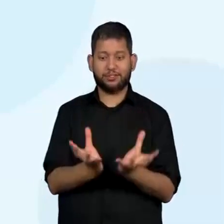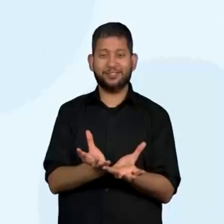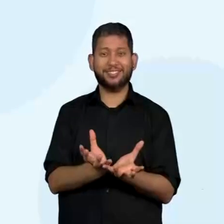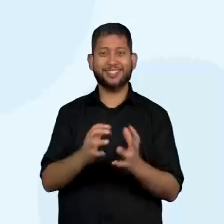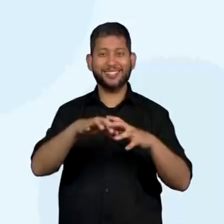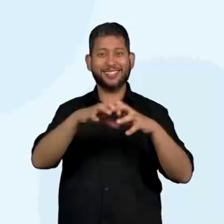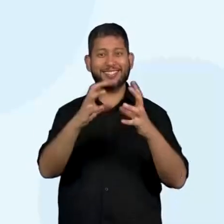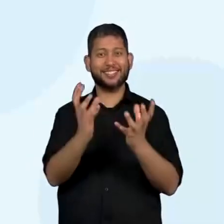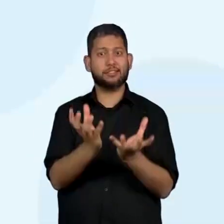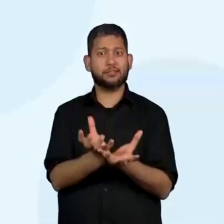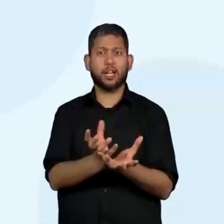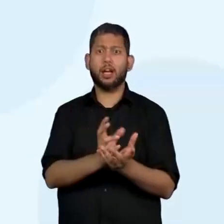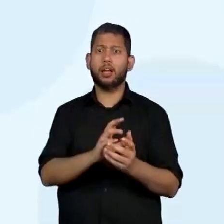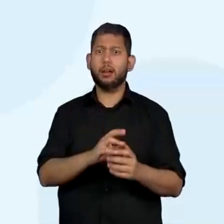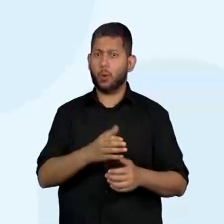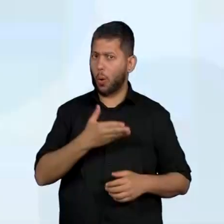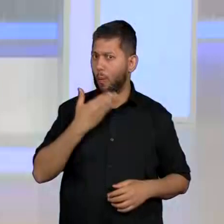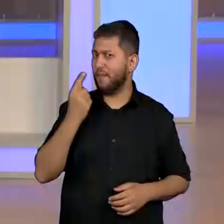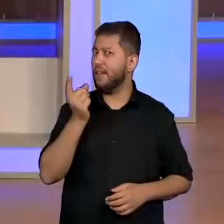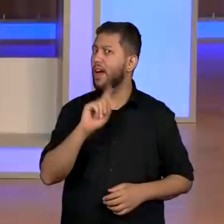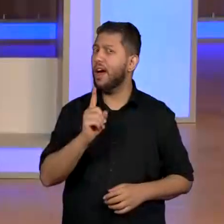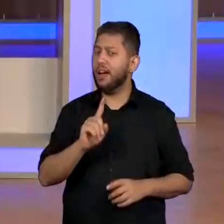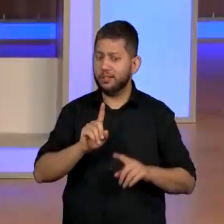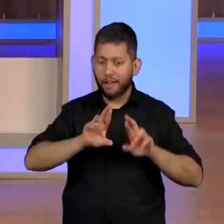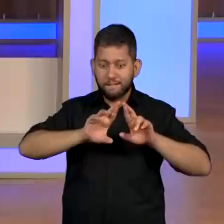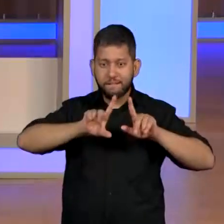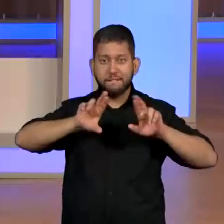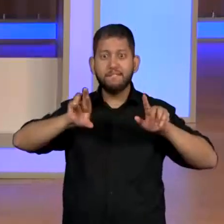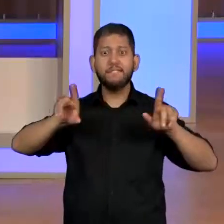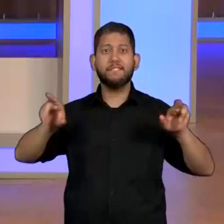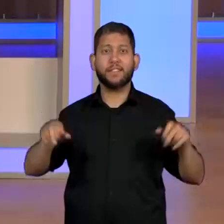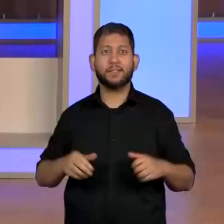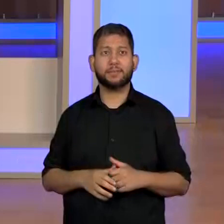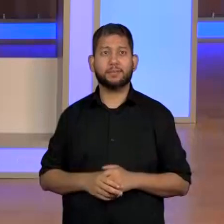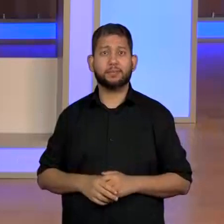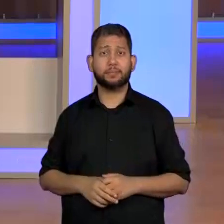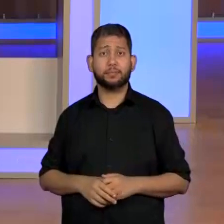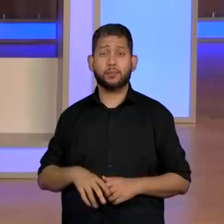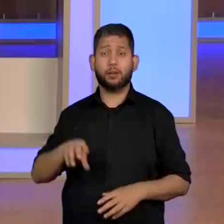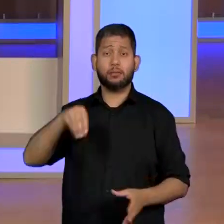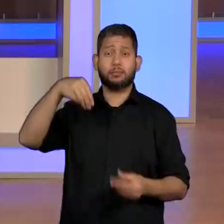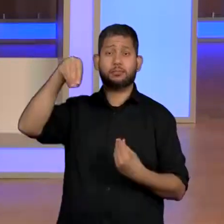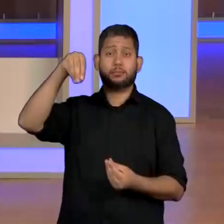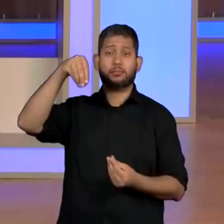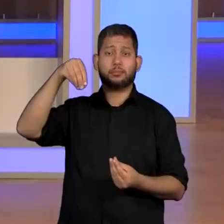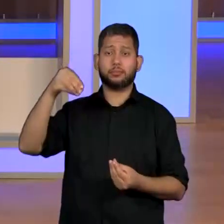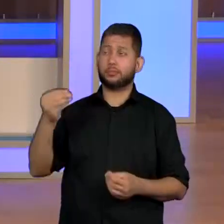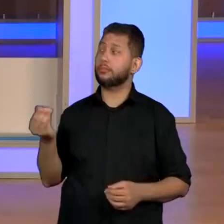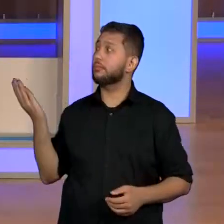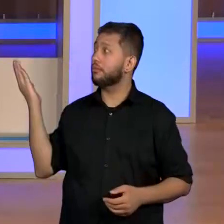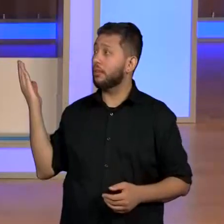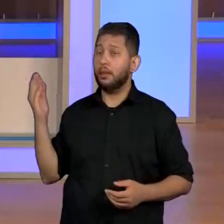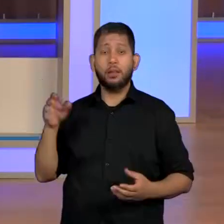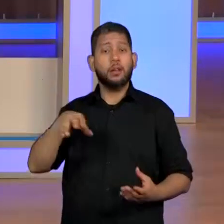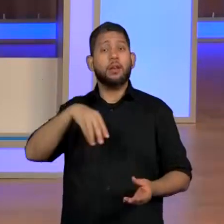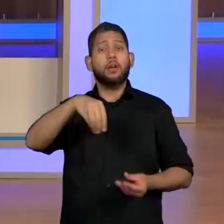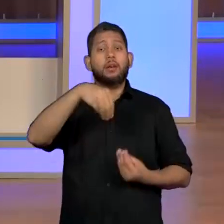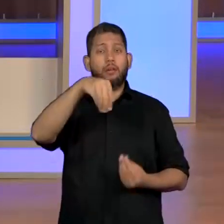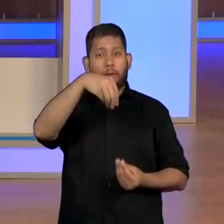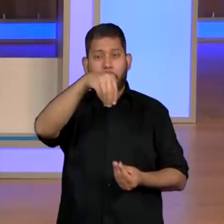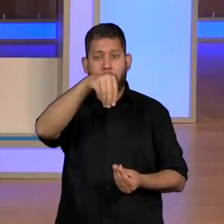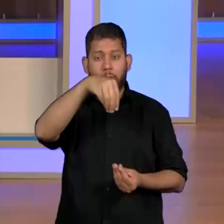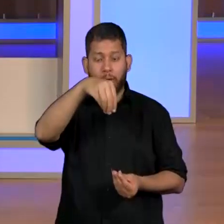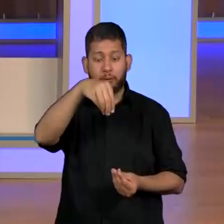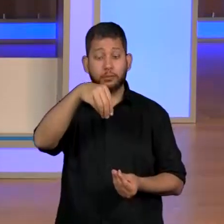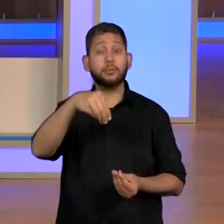então Eu tenho um papel só o papel da dobradura eu consigo formar imagens desenhos aí um pouco mais